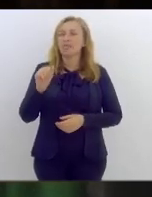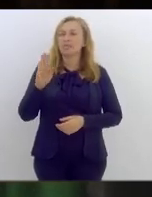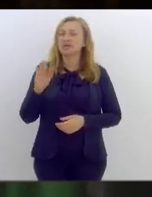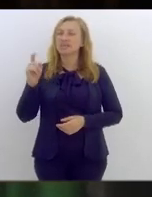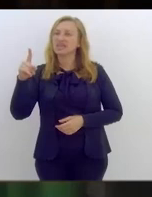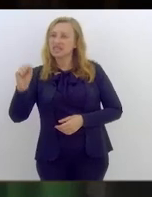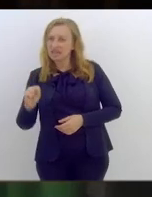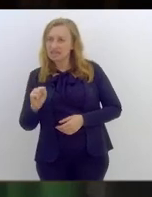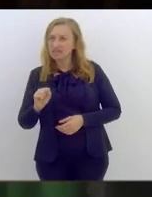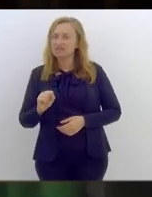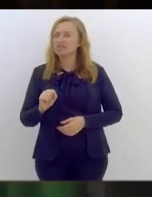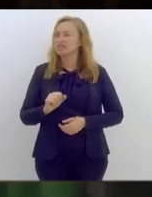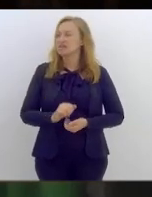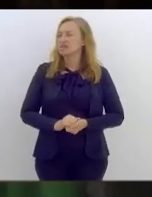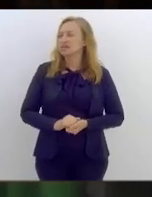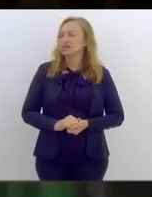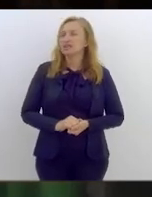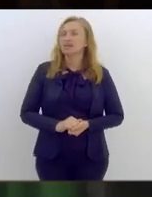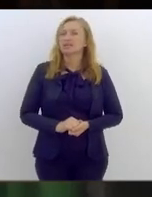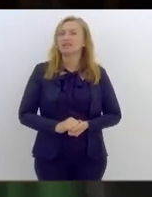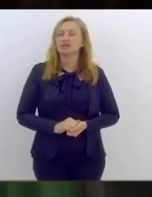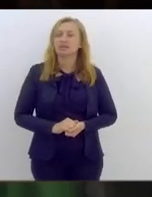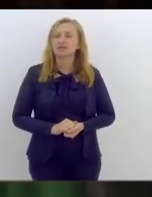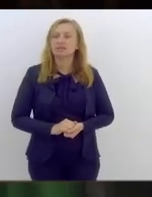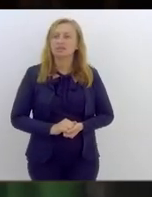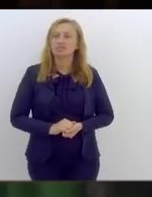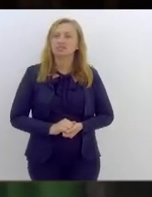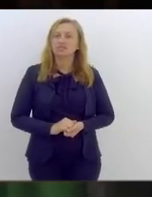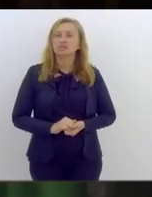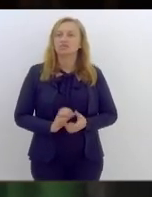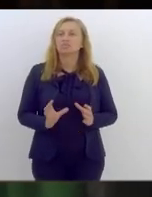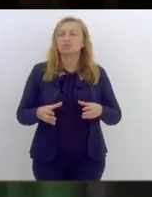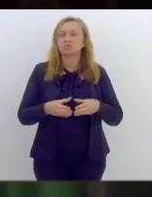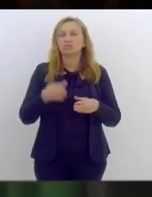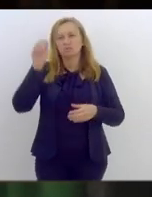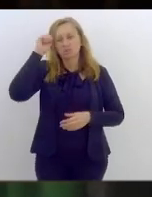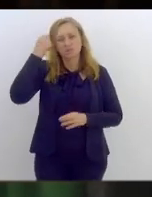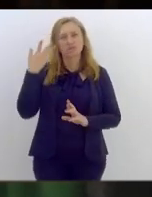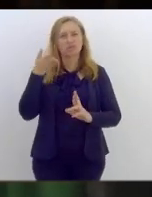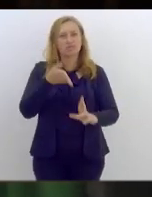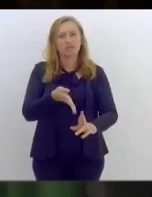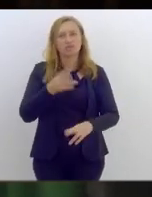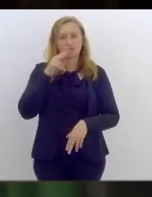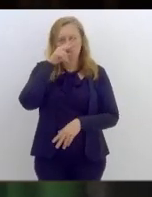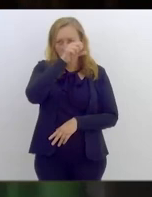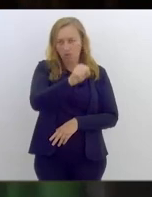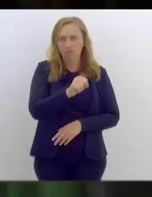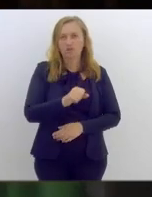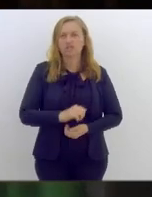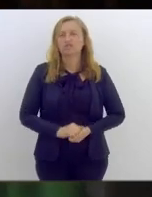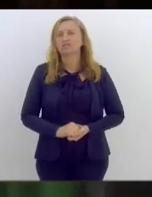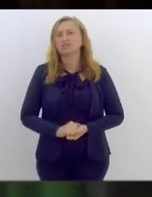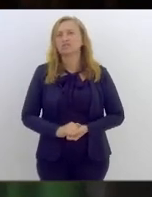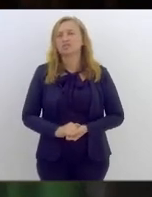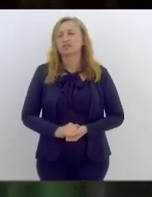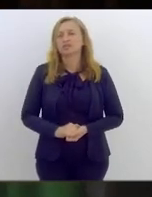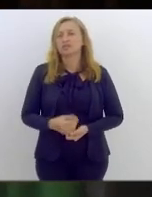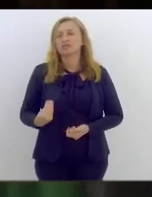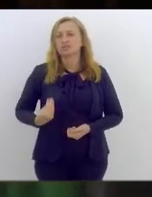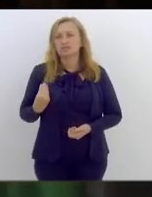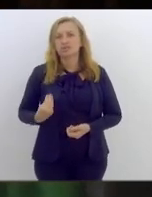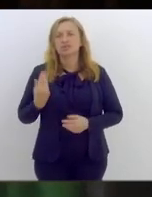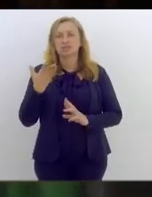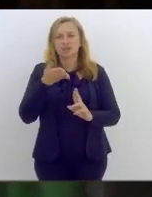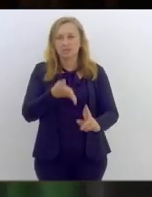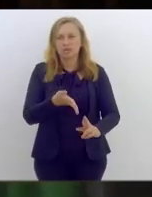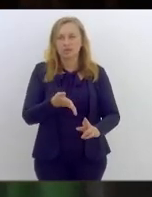Léa Garcia, né, Teatro Nacional do Negro. Referências muito fortes, já que a gente vive essa